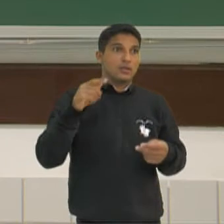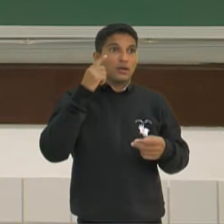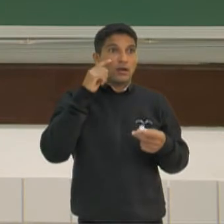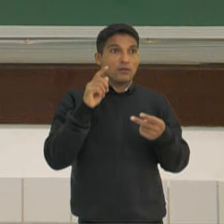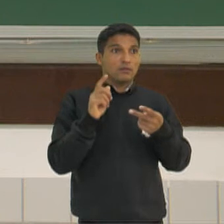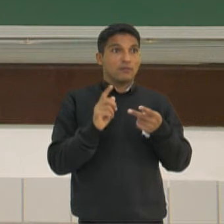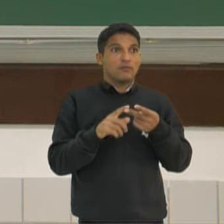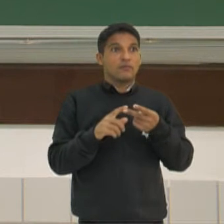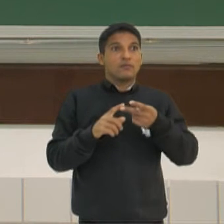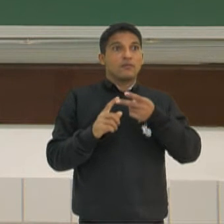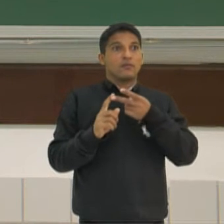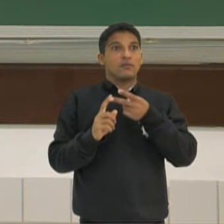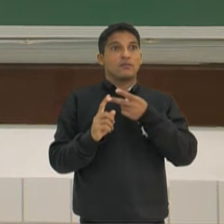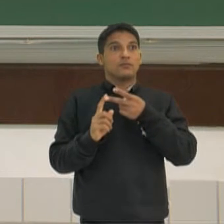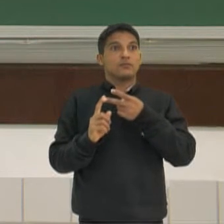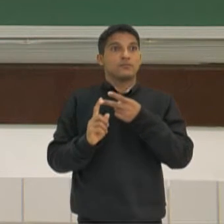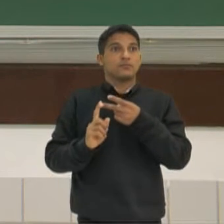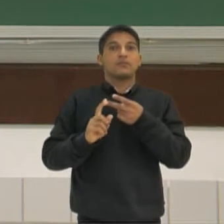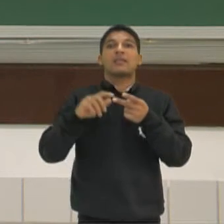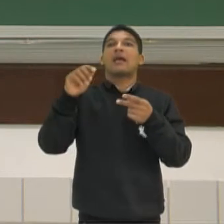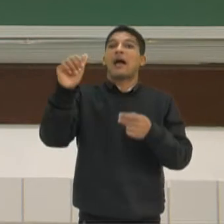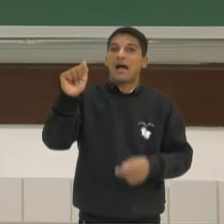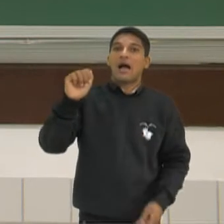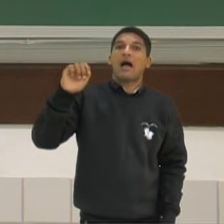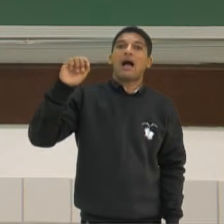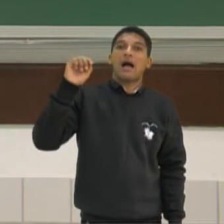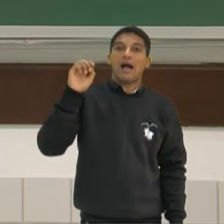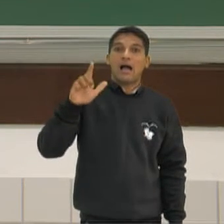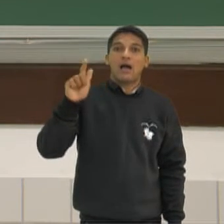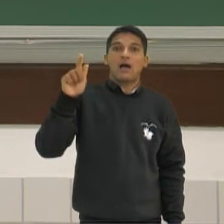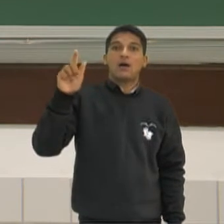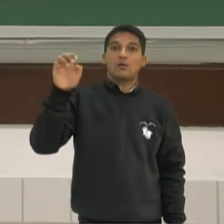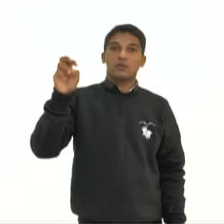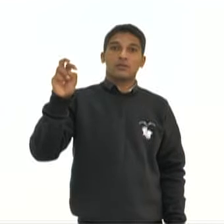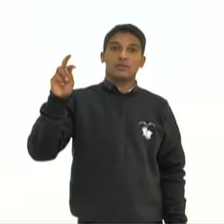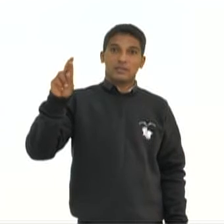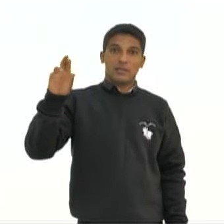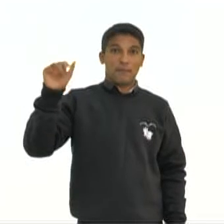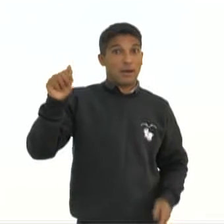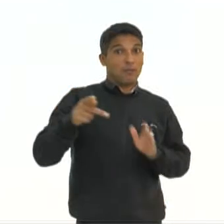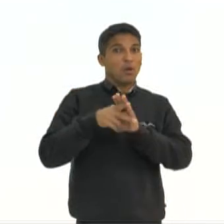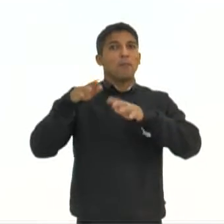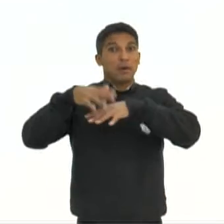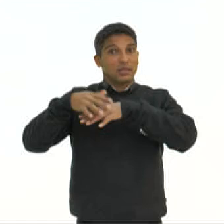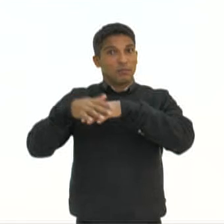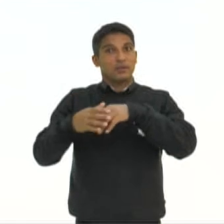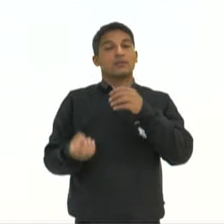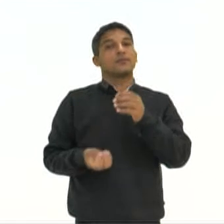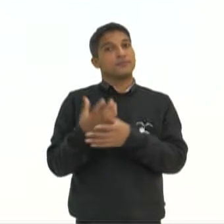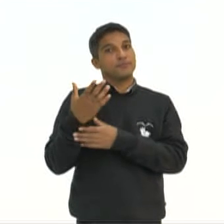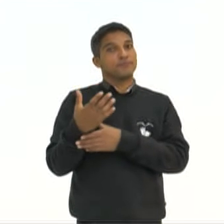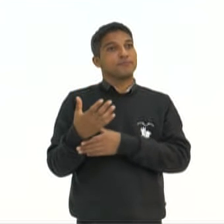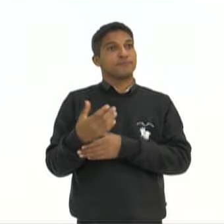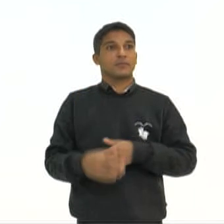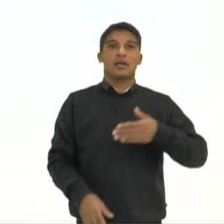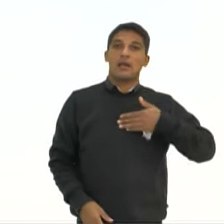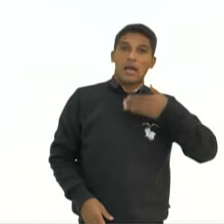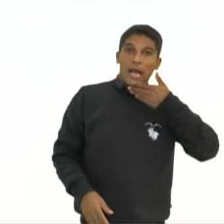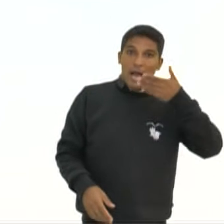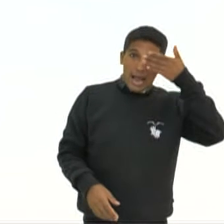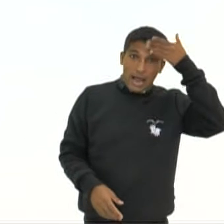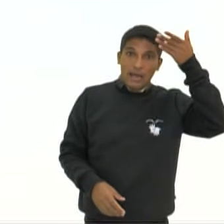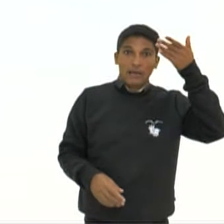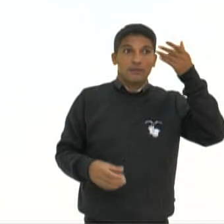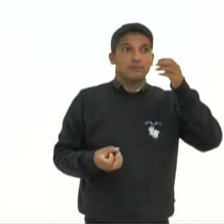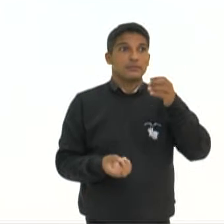hindu. Eles também vão estudar astronomia, eles são os responsáveis pela criação do calendário, eles